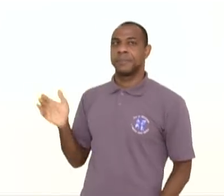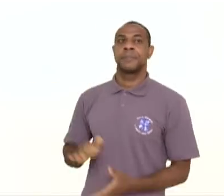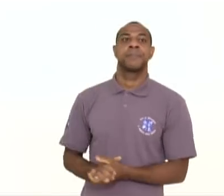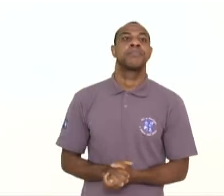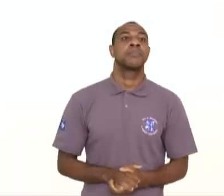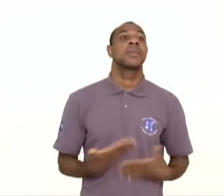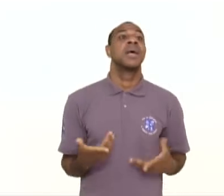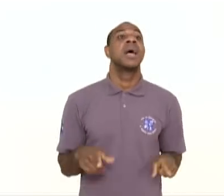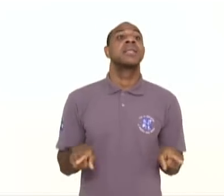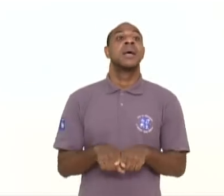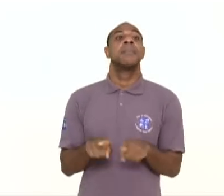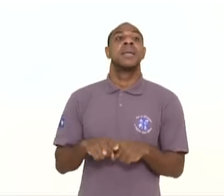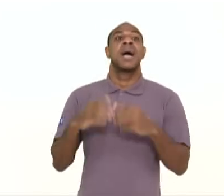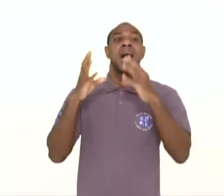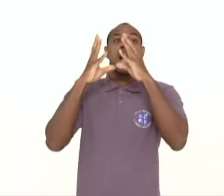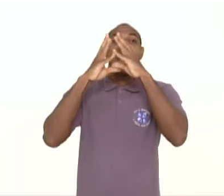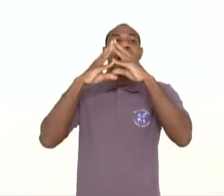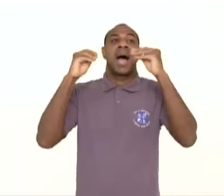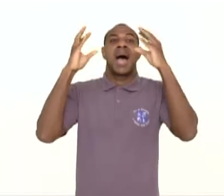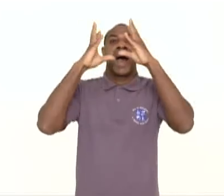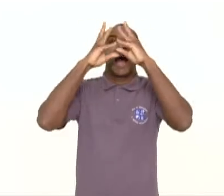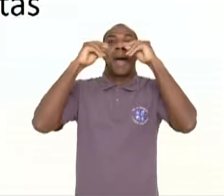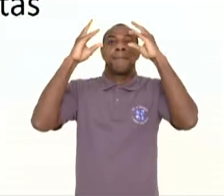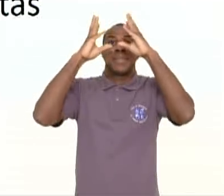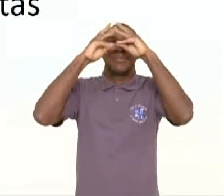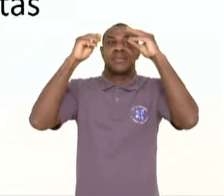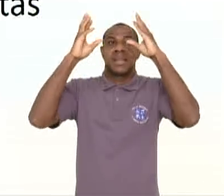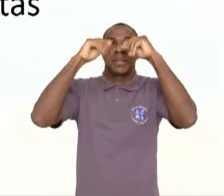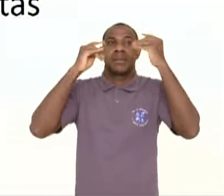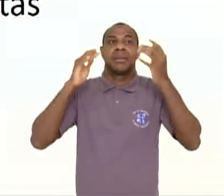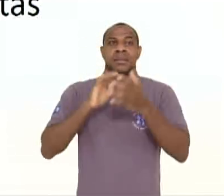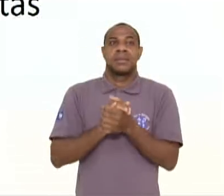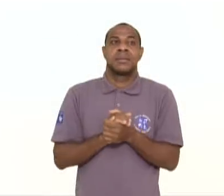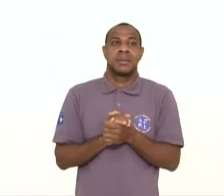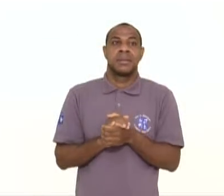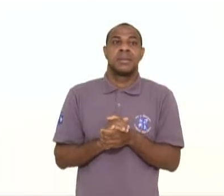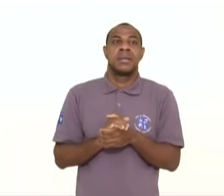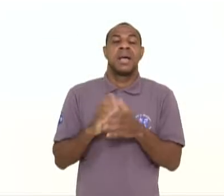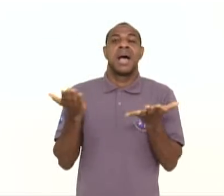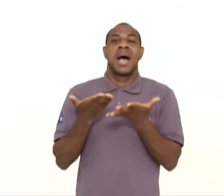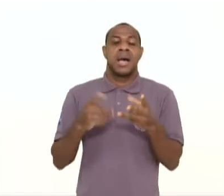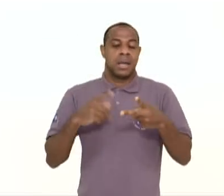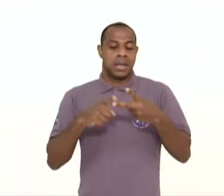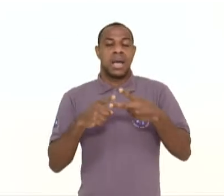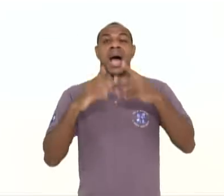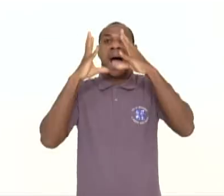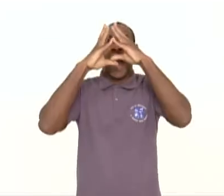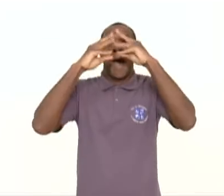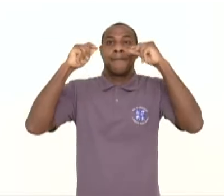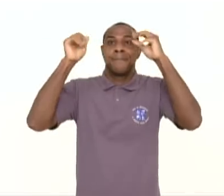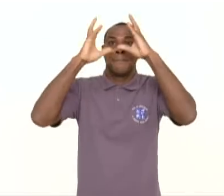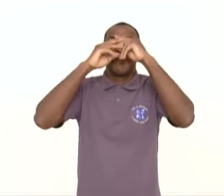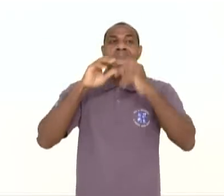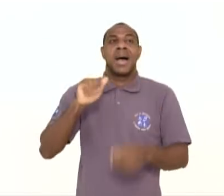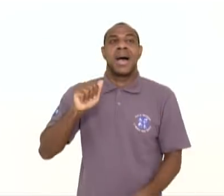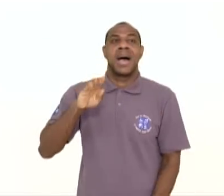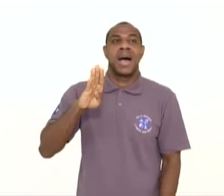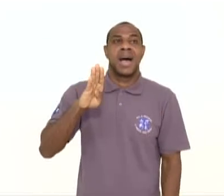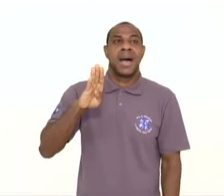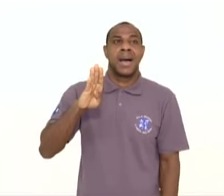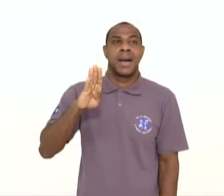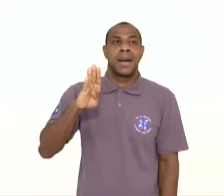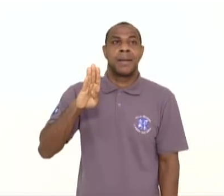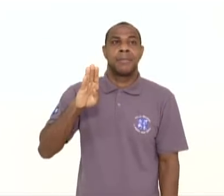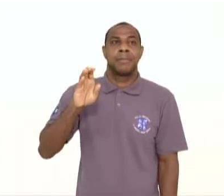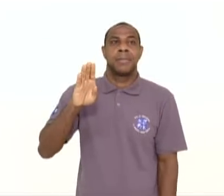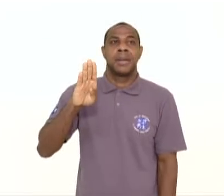temos também a forma, primeira que nós vimos, a forma literal e depois a forma abstrata. Então a forma abstrata é usada